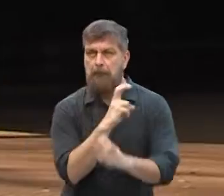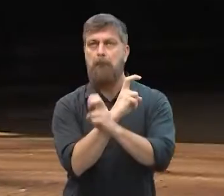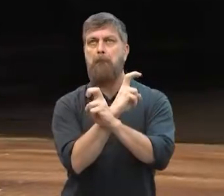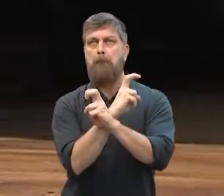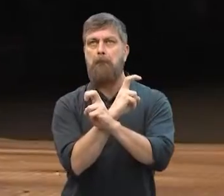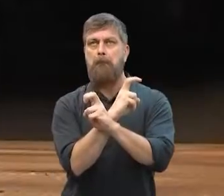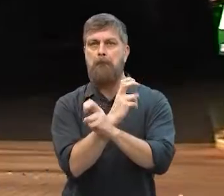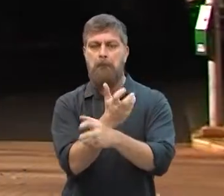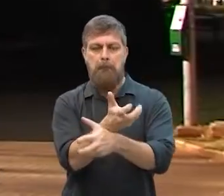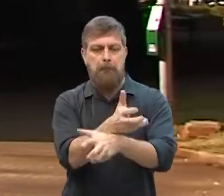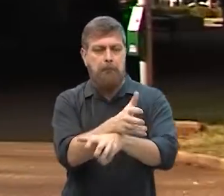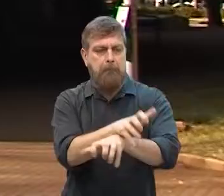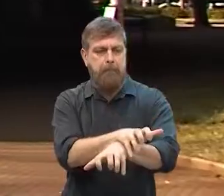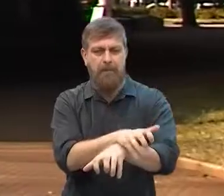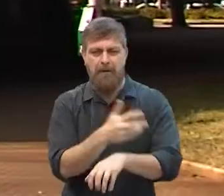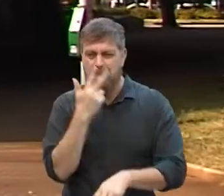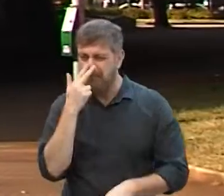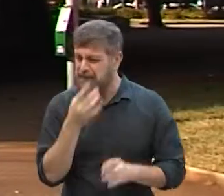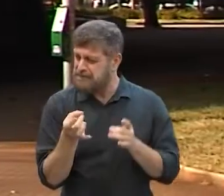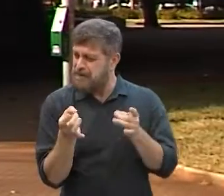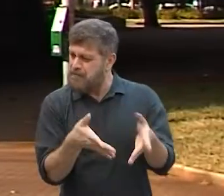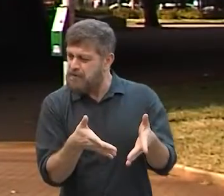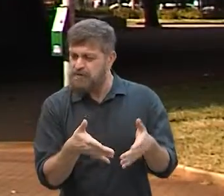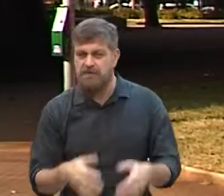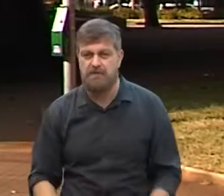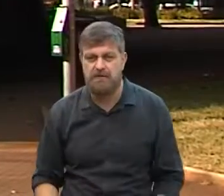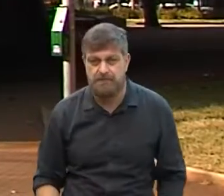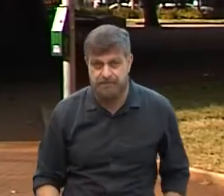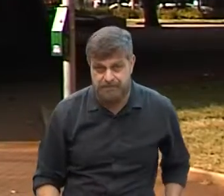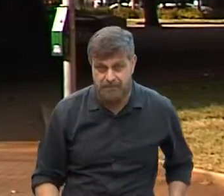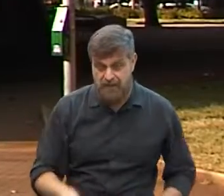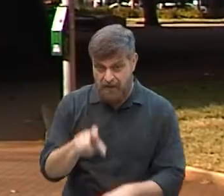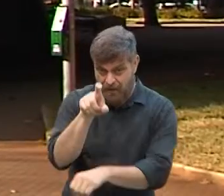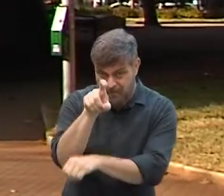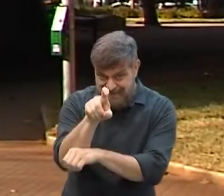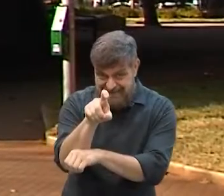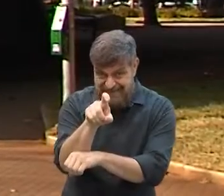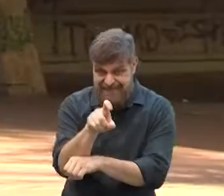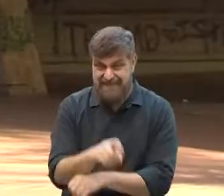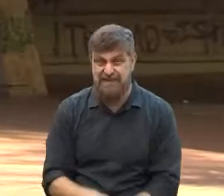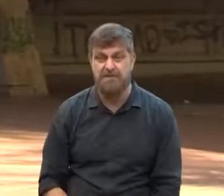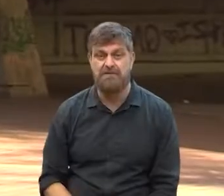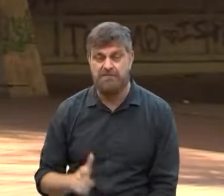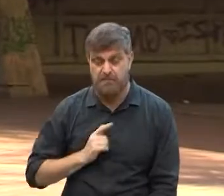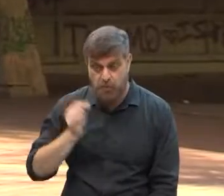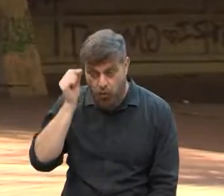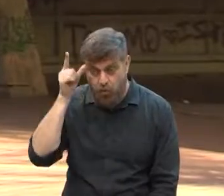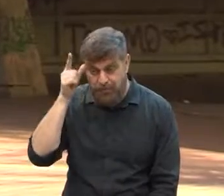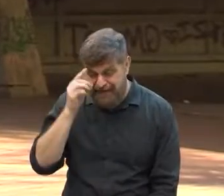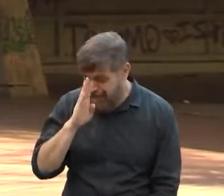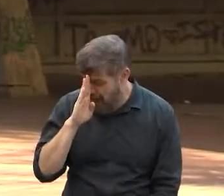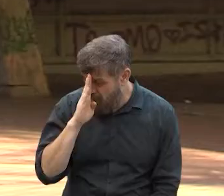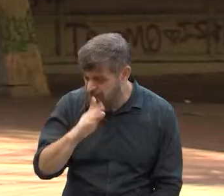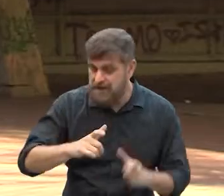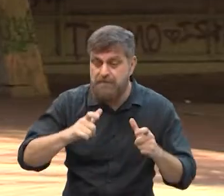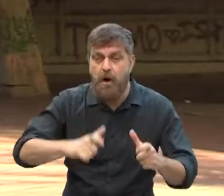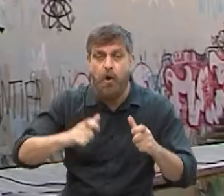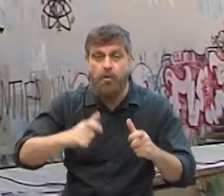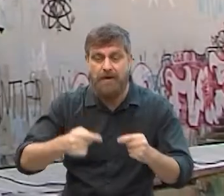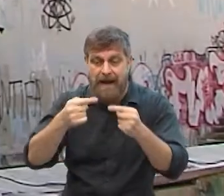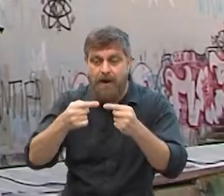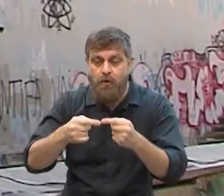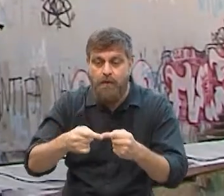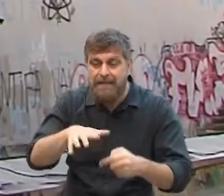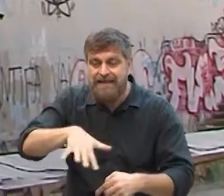como um prédio abandonado. Mas o Centro de Convivência Cultural é o principal equipamento cultural da cidade.